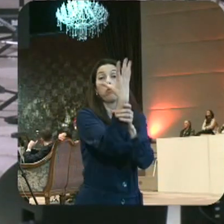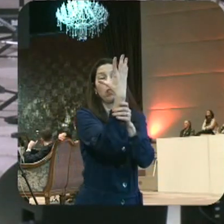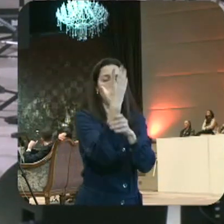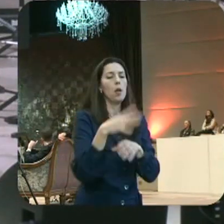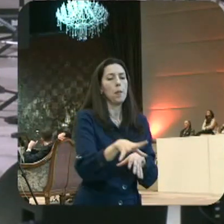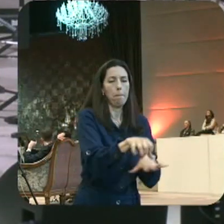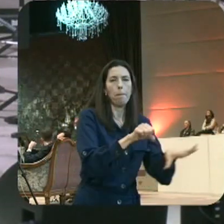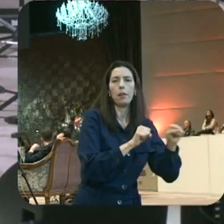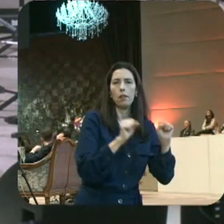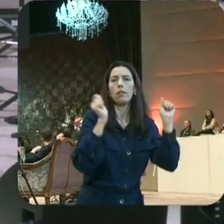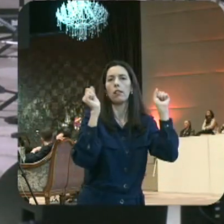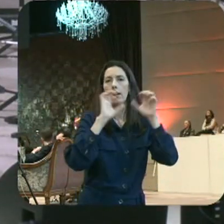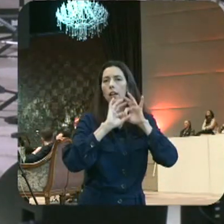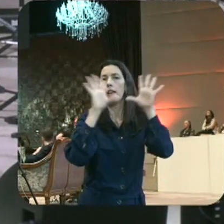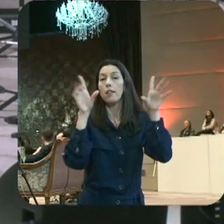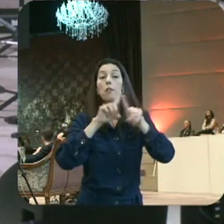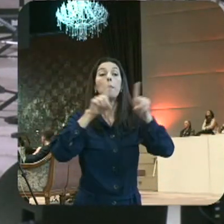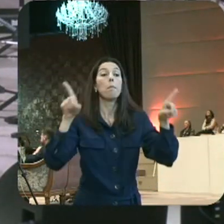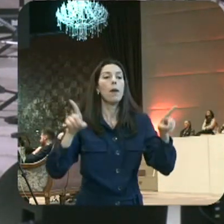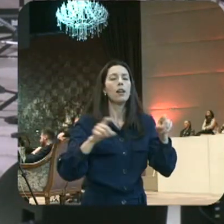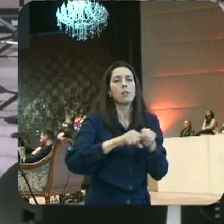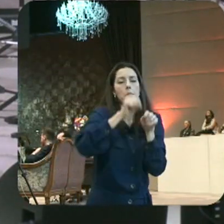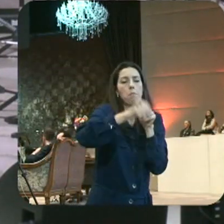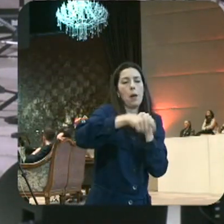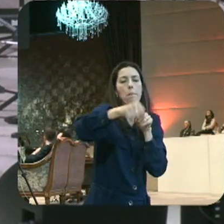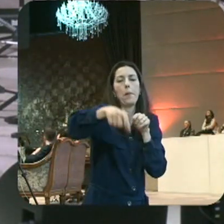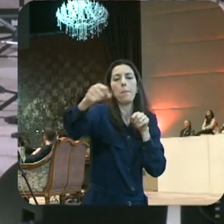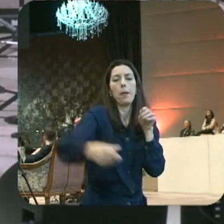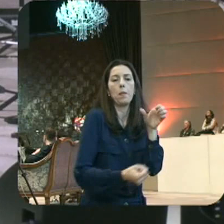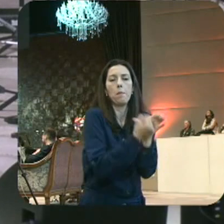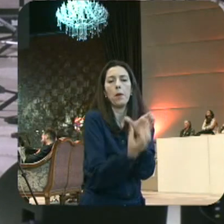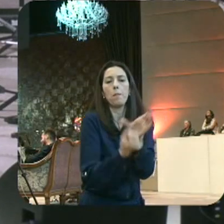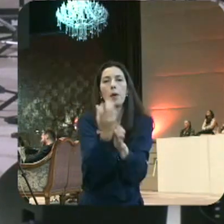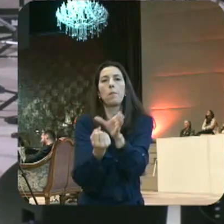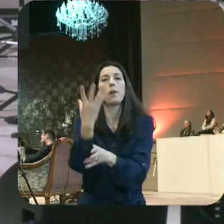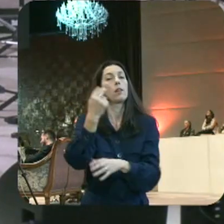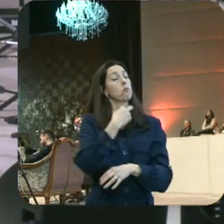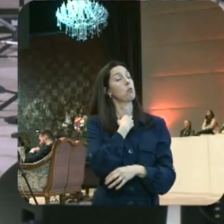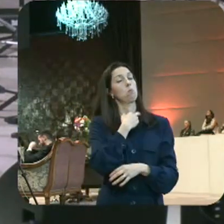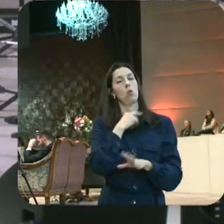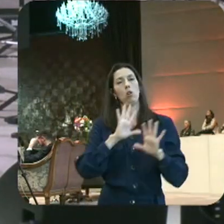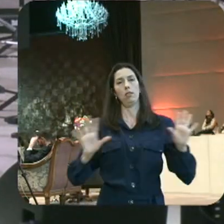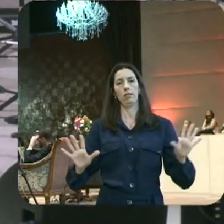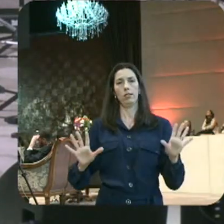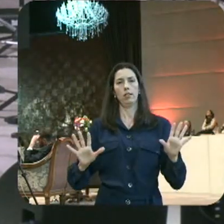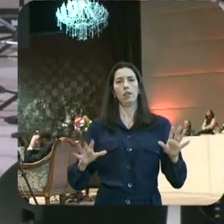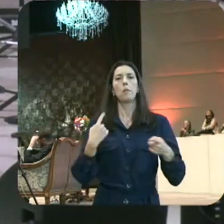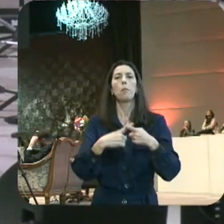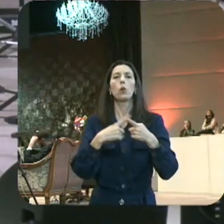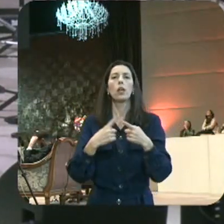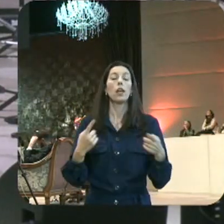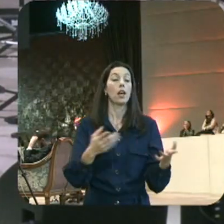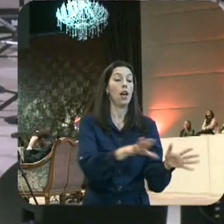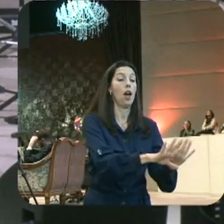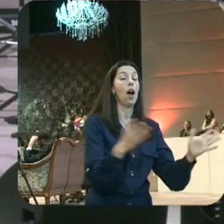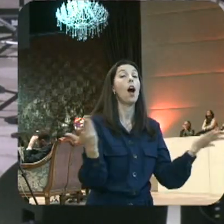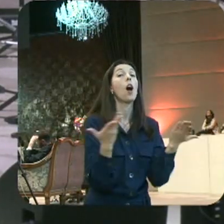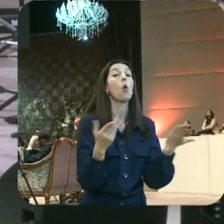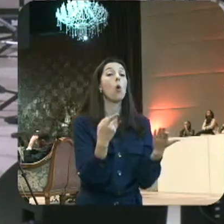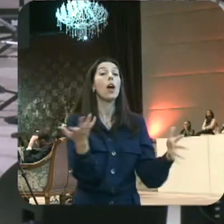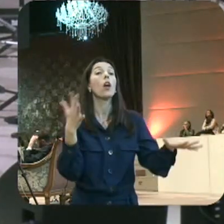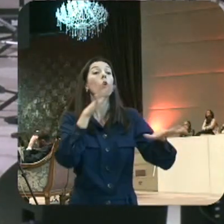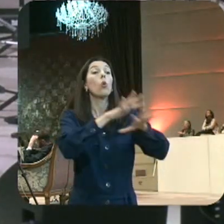era para a terra descansar e poder ter melhor produção nos outros anos. E ele disse assim: olha,